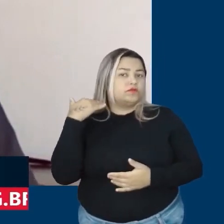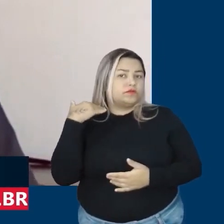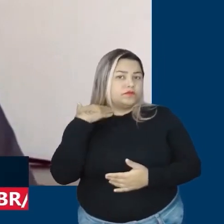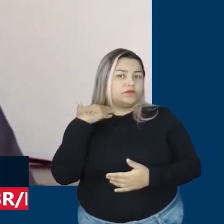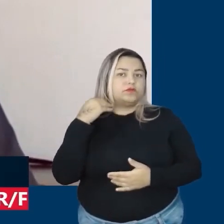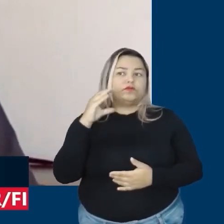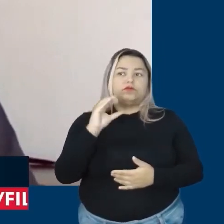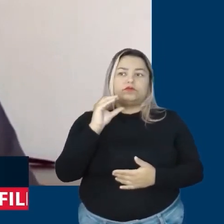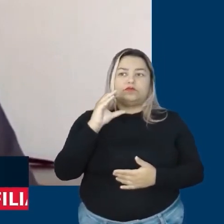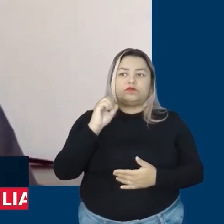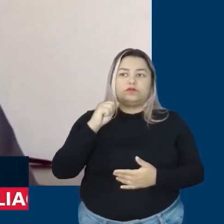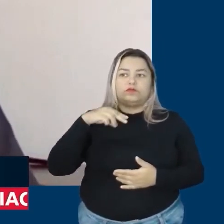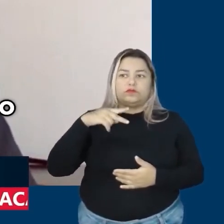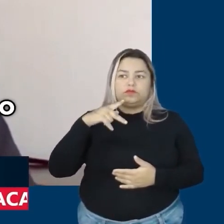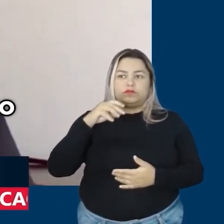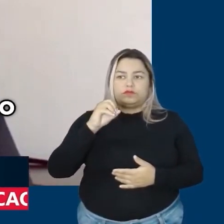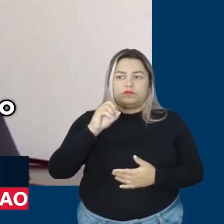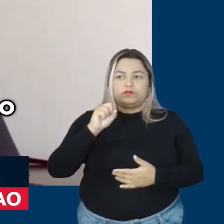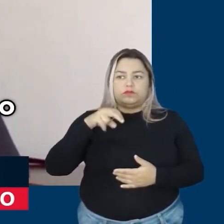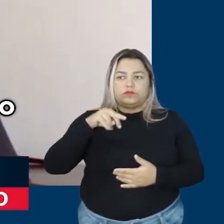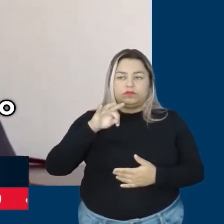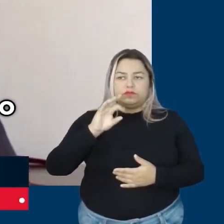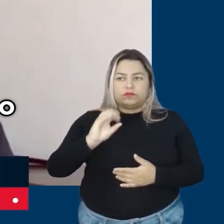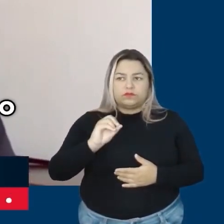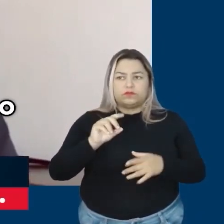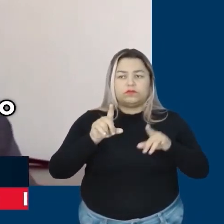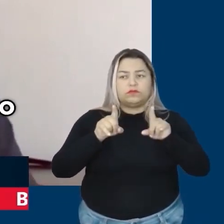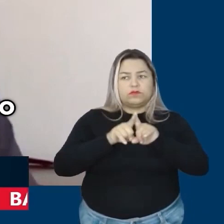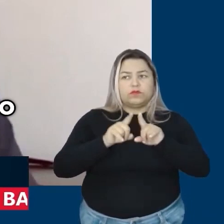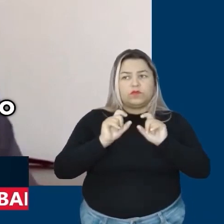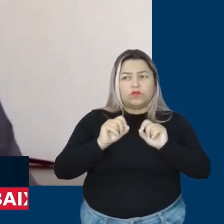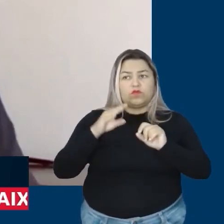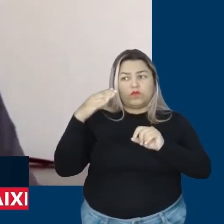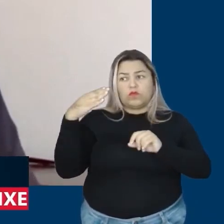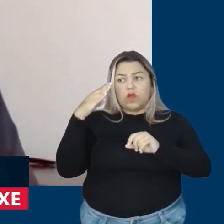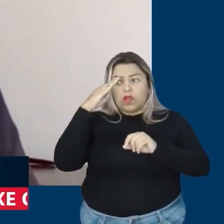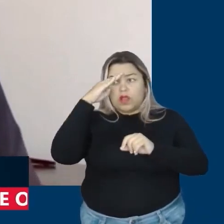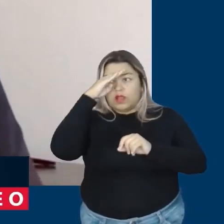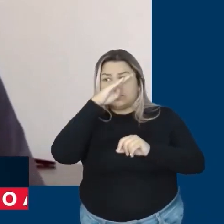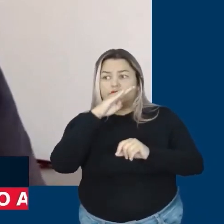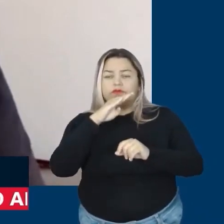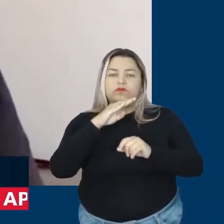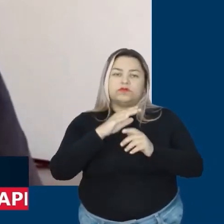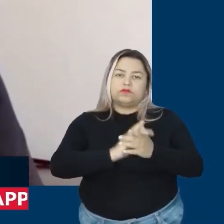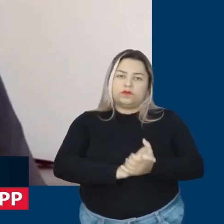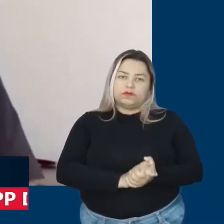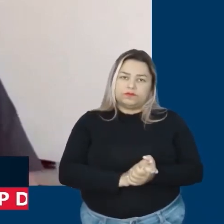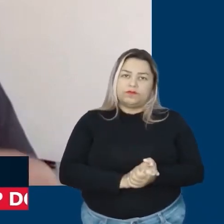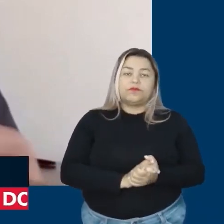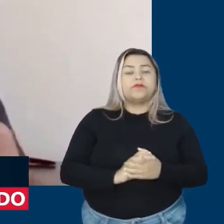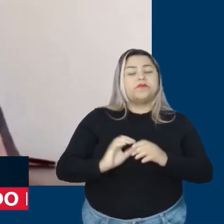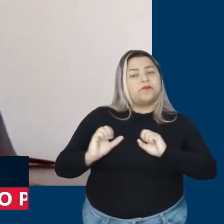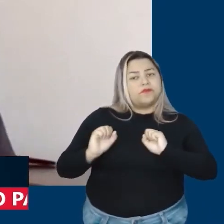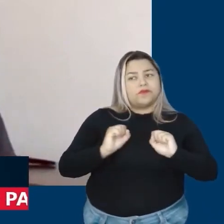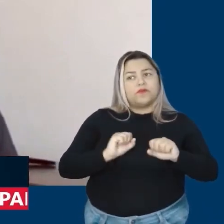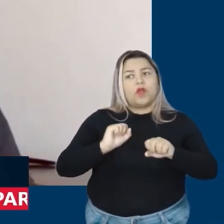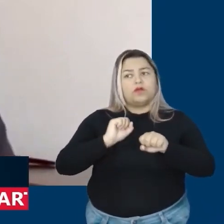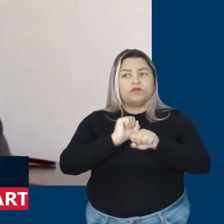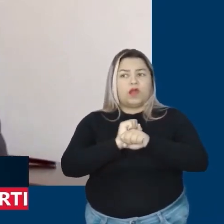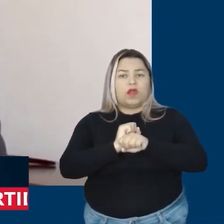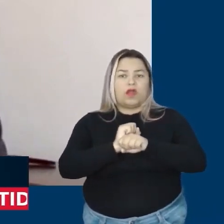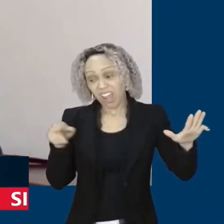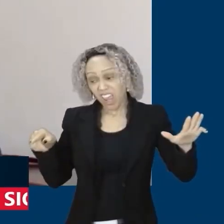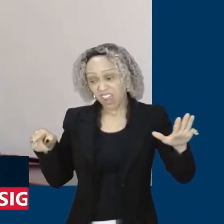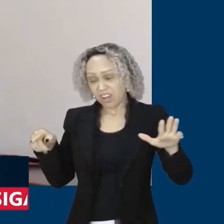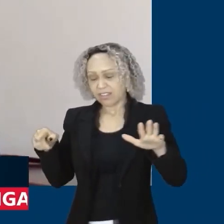Roberto Campos Neto é o último bastião do bolsonarismo. Eles podem travar a economia